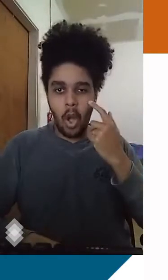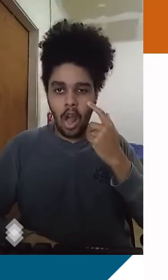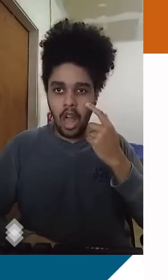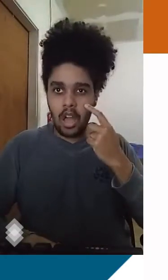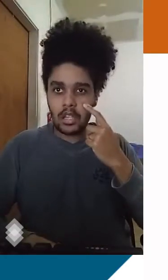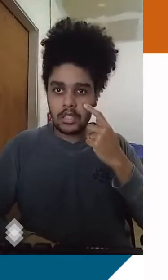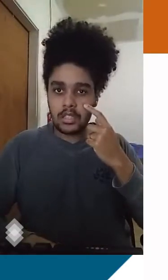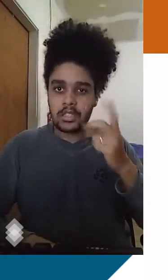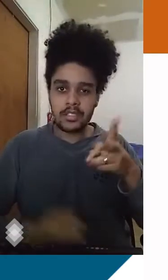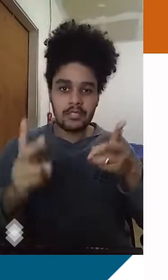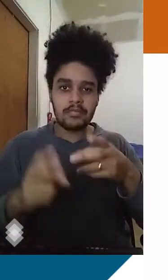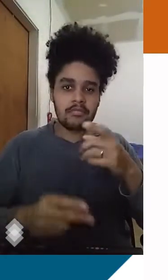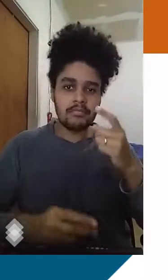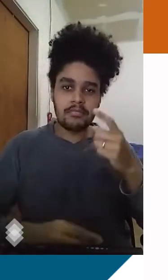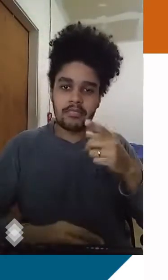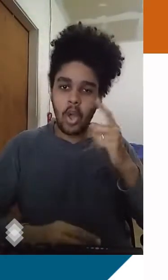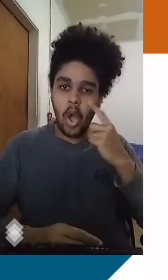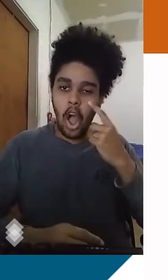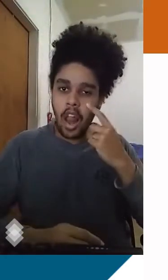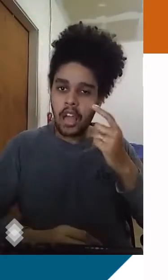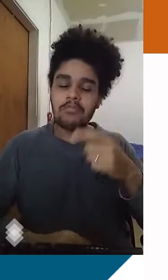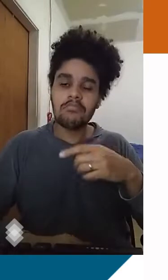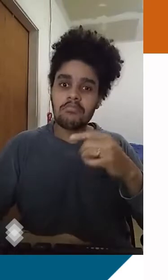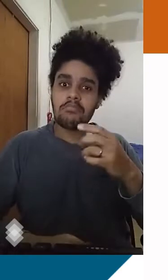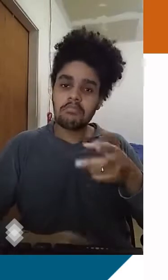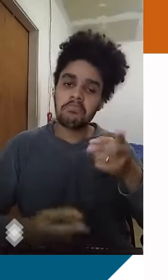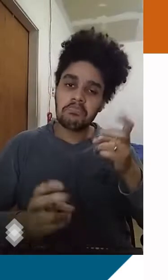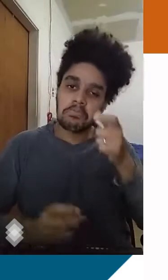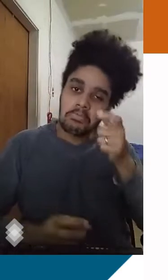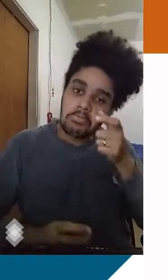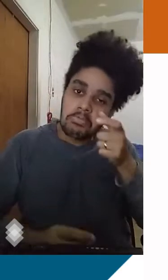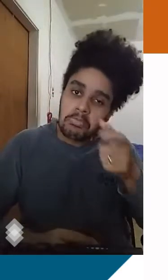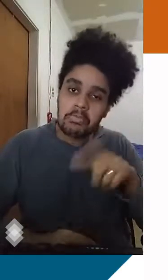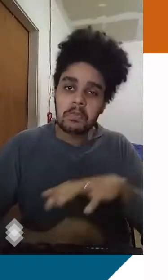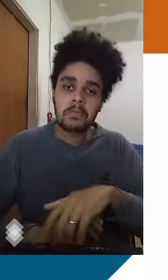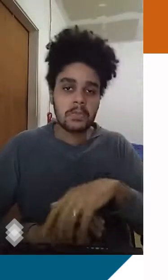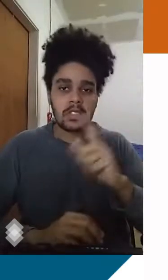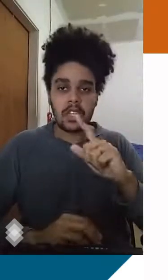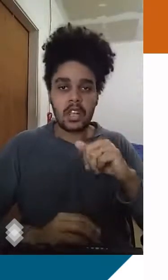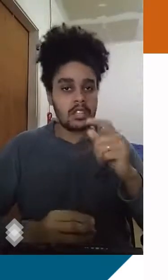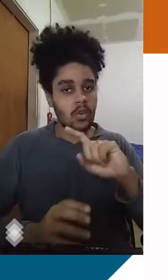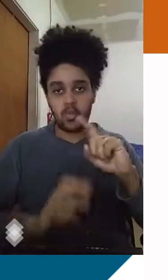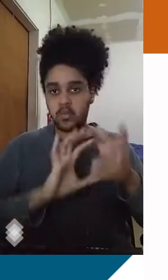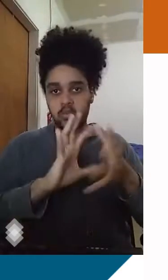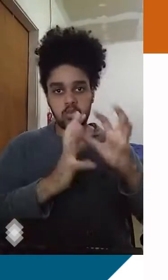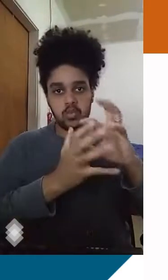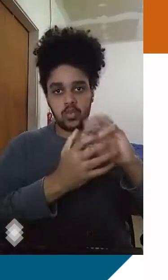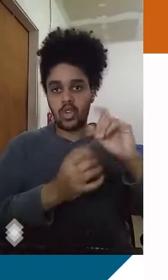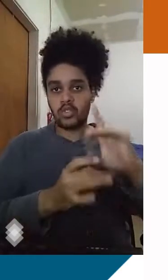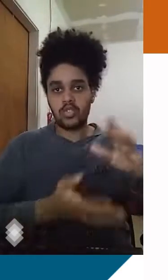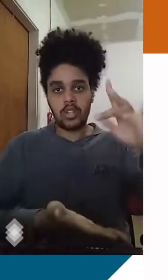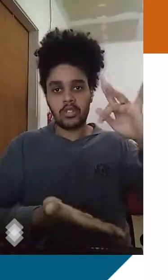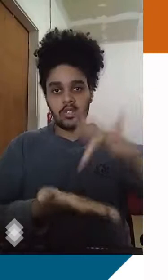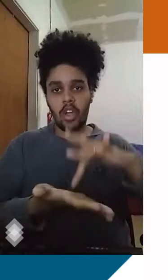Olha o que é interessante nela. Ela não envolve o nosso globo, ela apenas toca